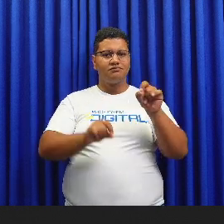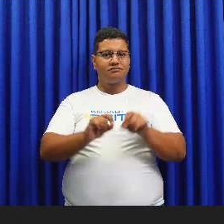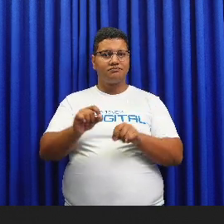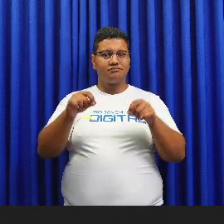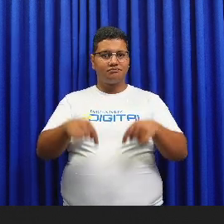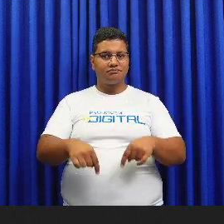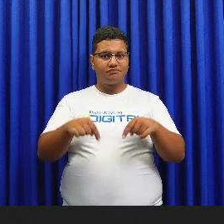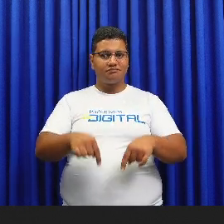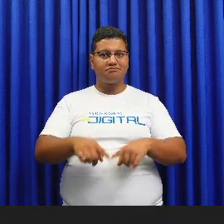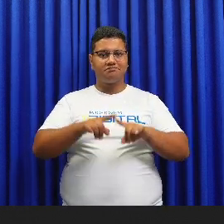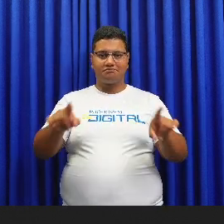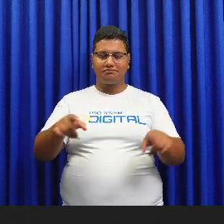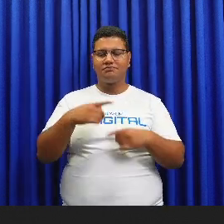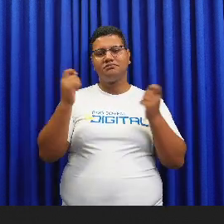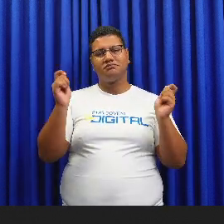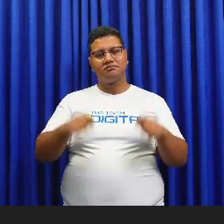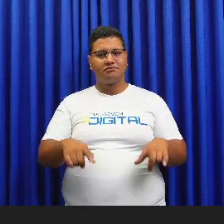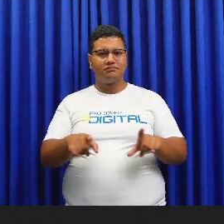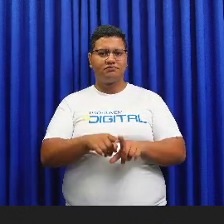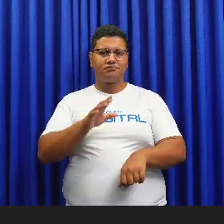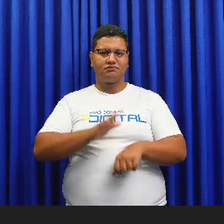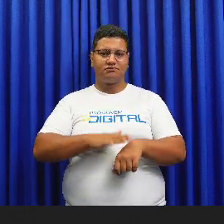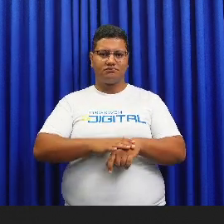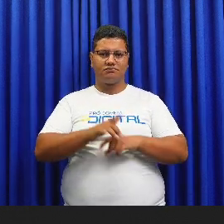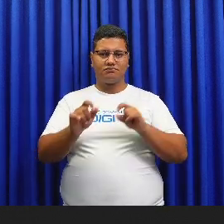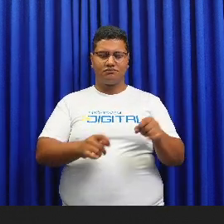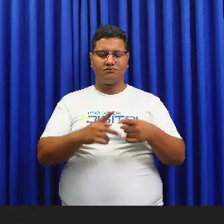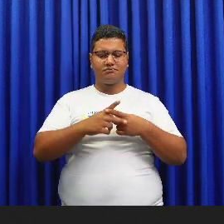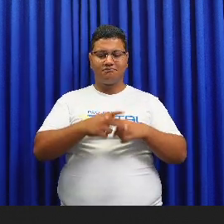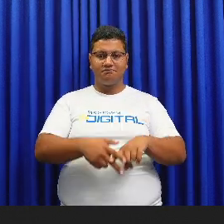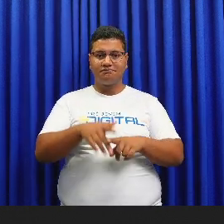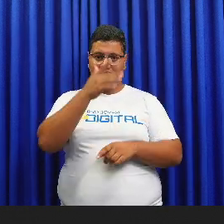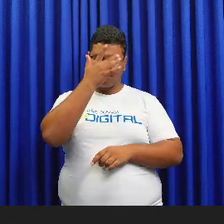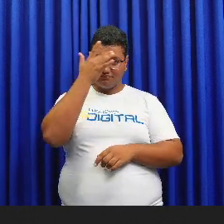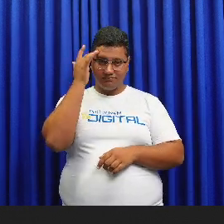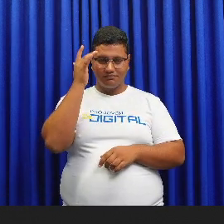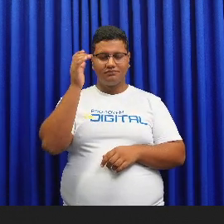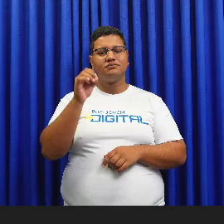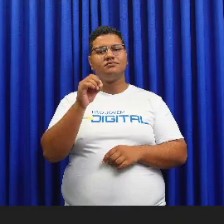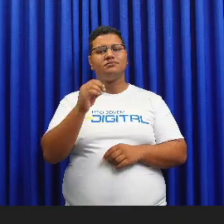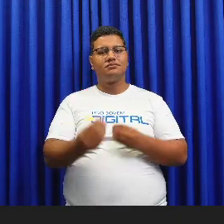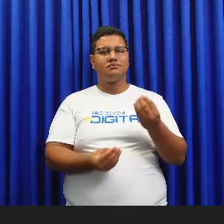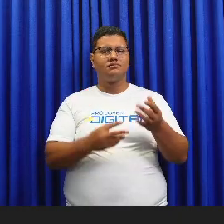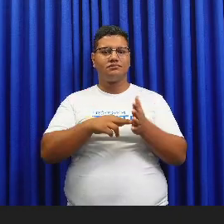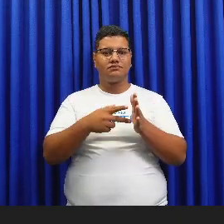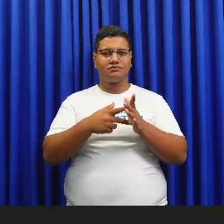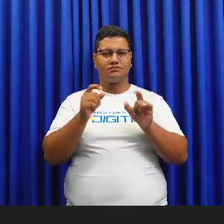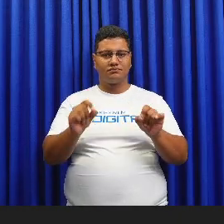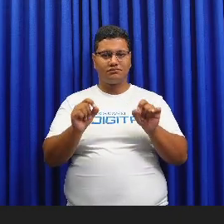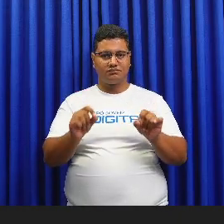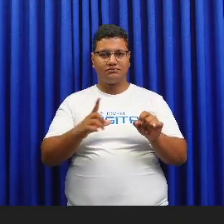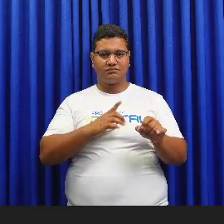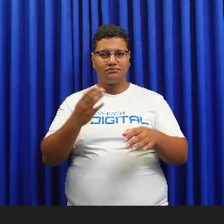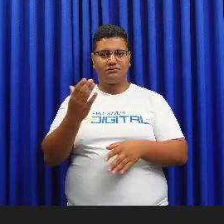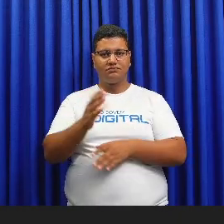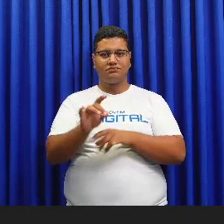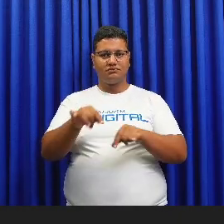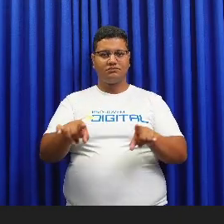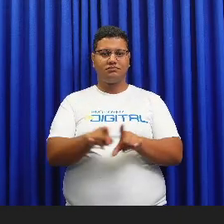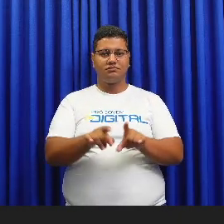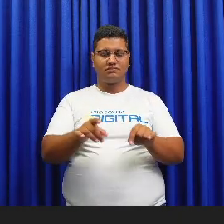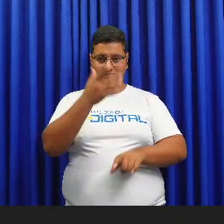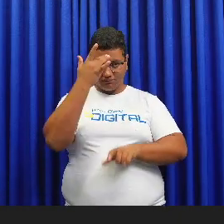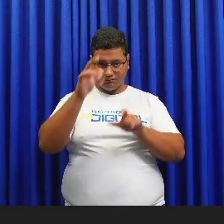Aqui, gente, ó, a gente pode editar a etiqueta, alterar os membros. Os membros, galera, a gente vai colocar aqui